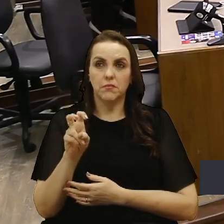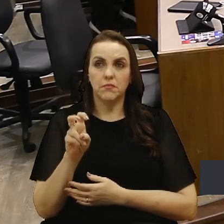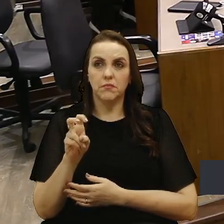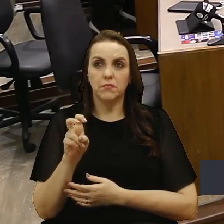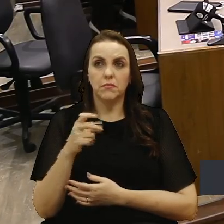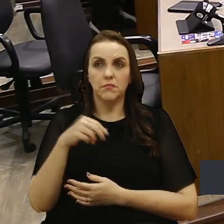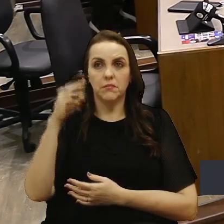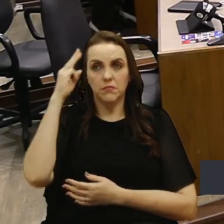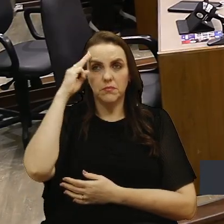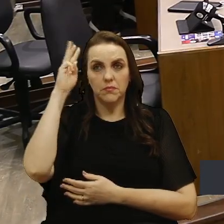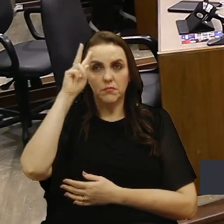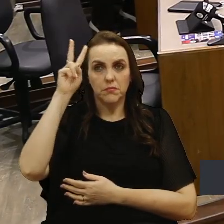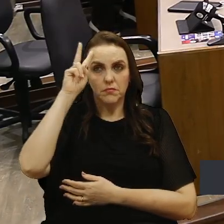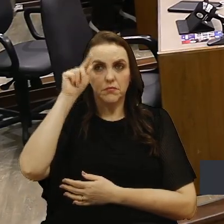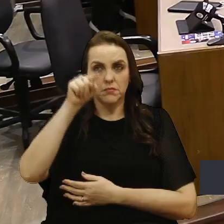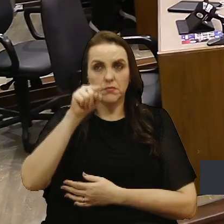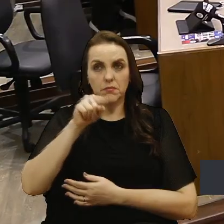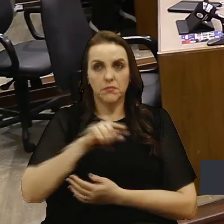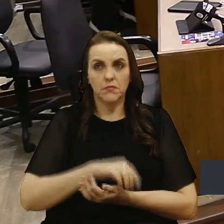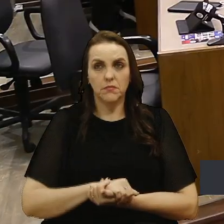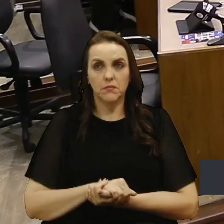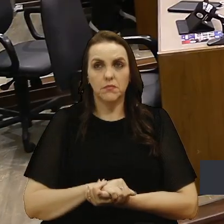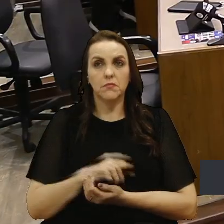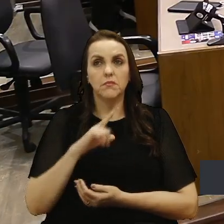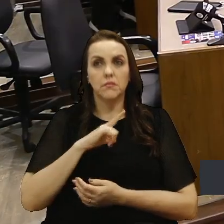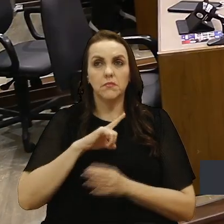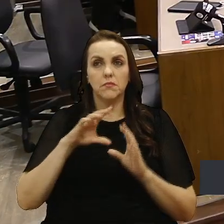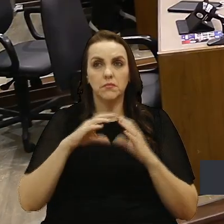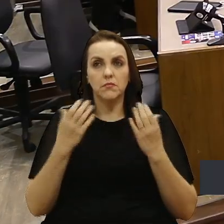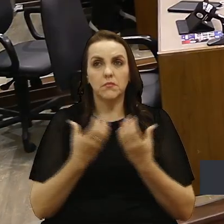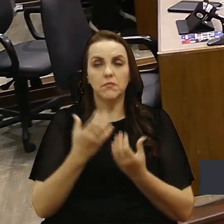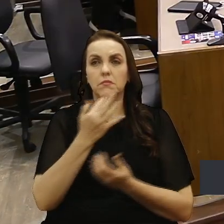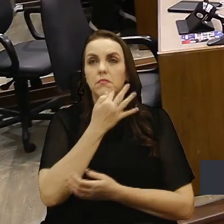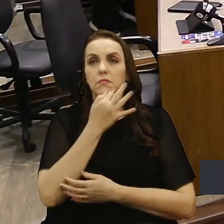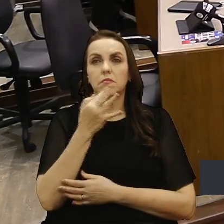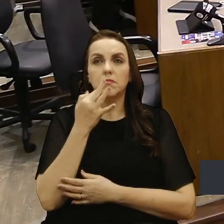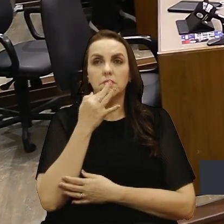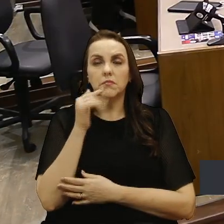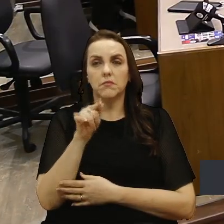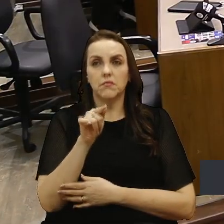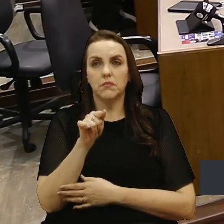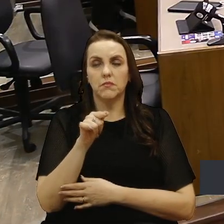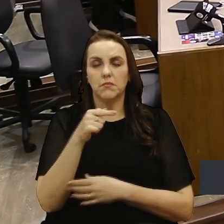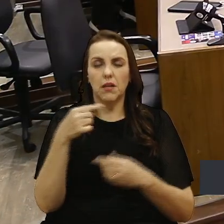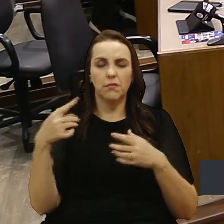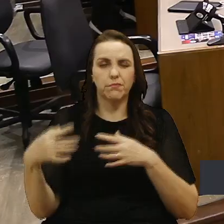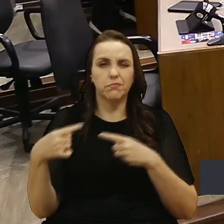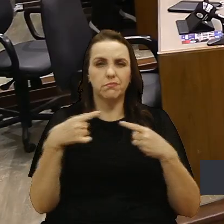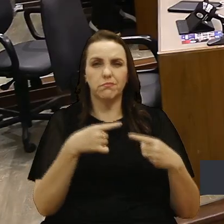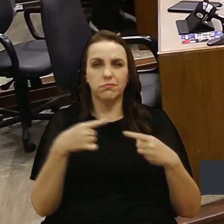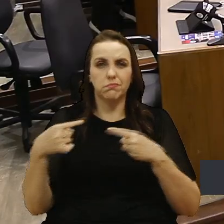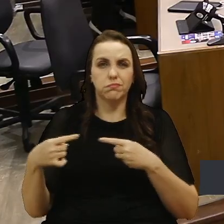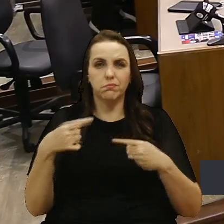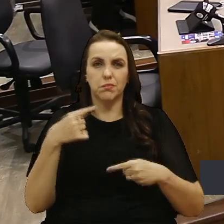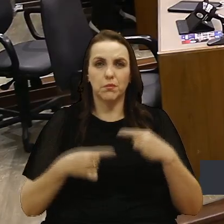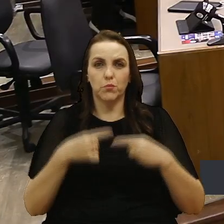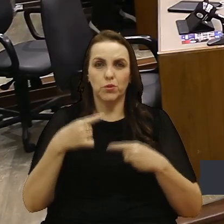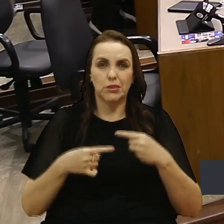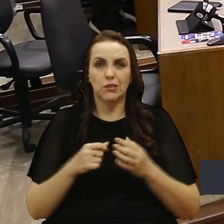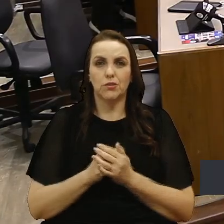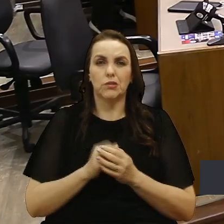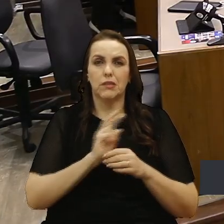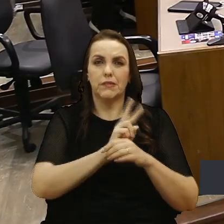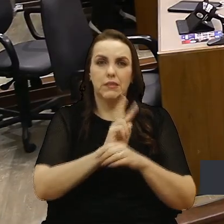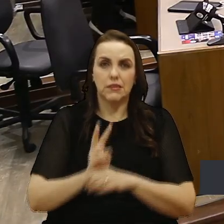memória vai lembrar que nós tivemos na comunidade da Forqueta um desgaste político muito grande. Teve sindicância,